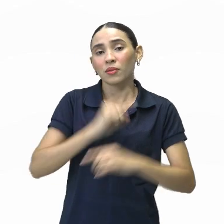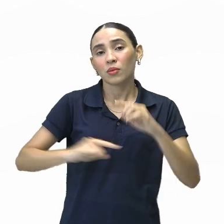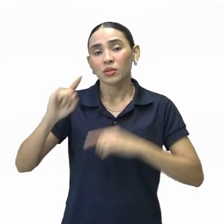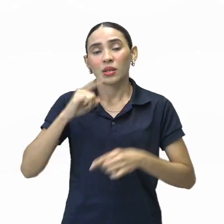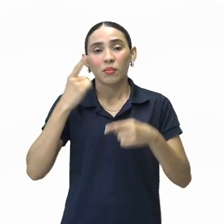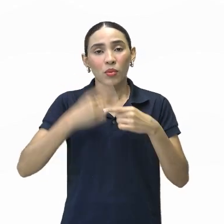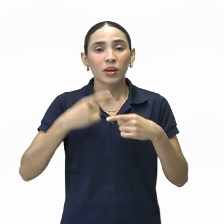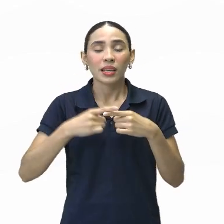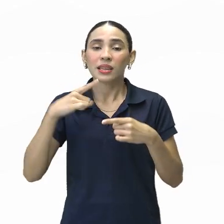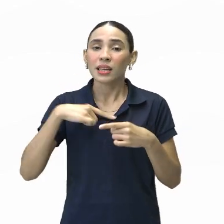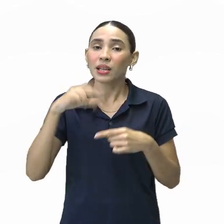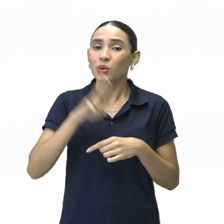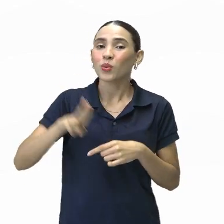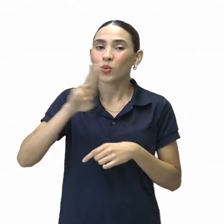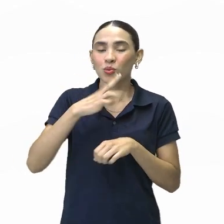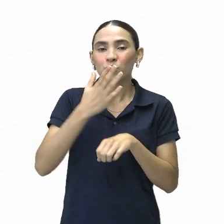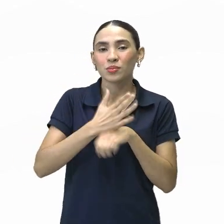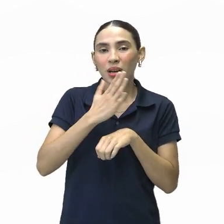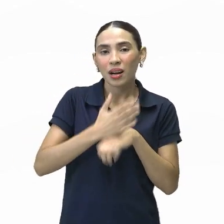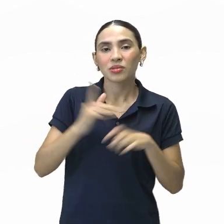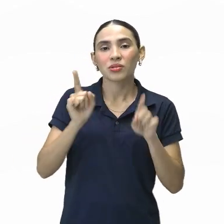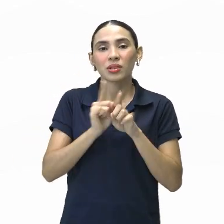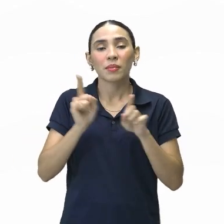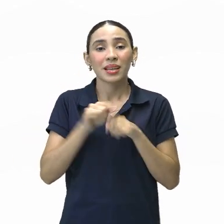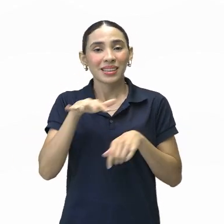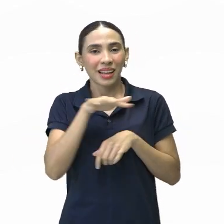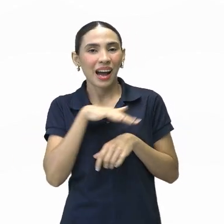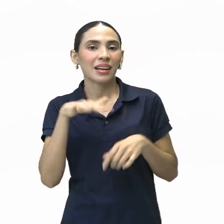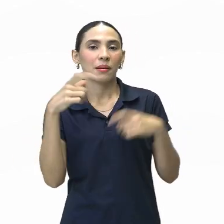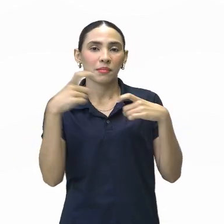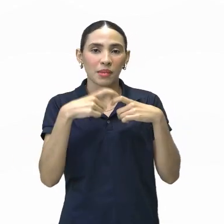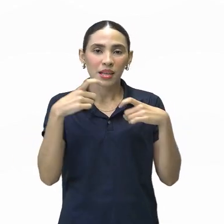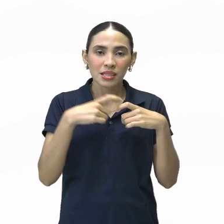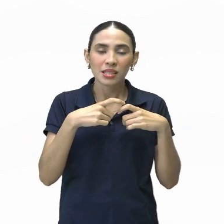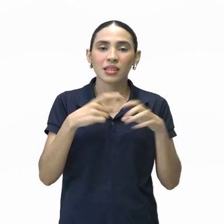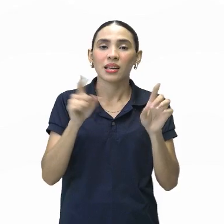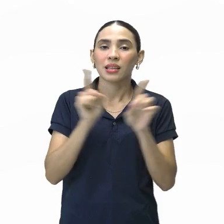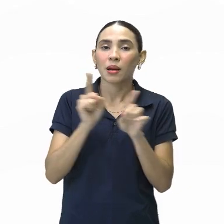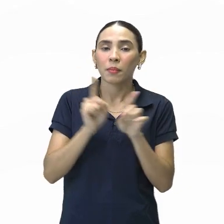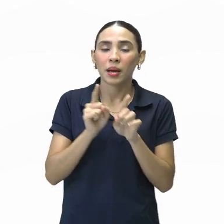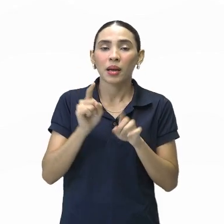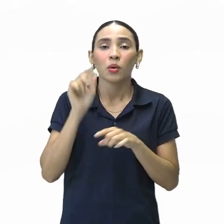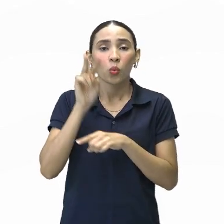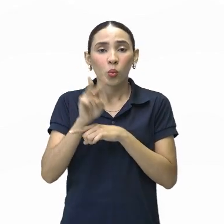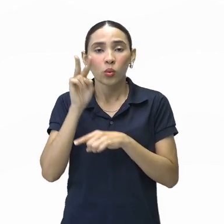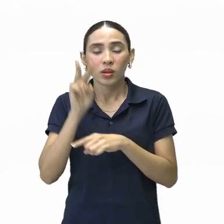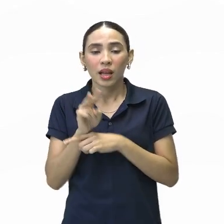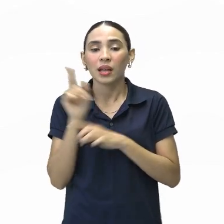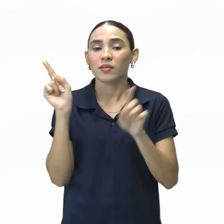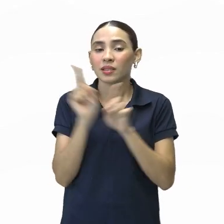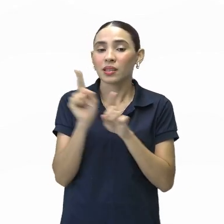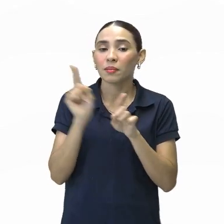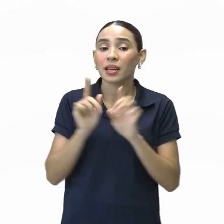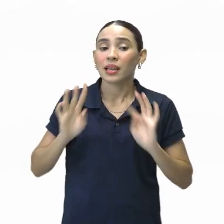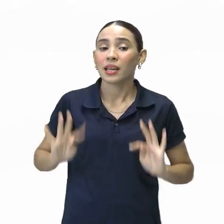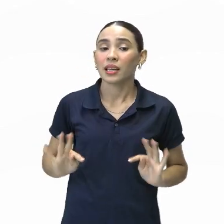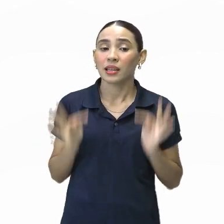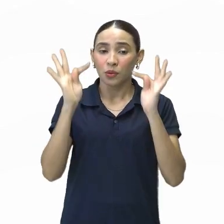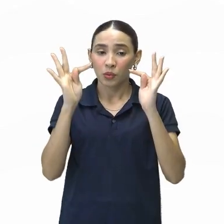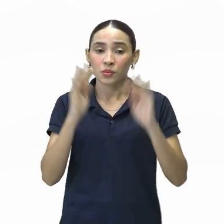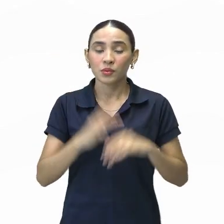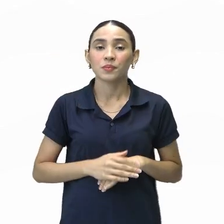tem aplicações práticas em medicina, em conservação e em